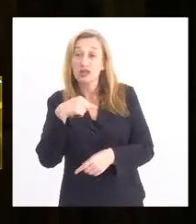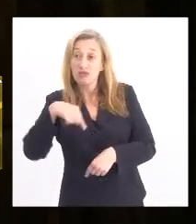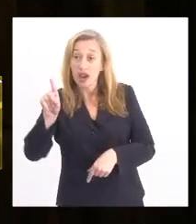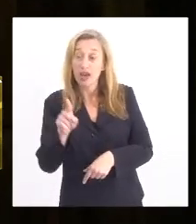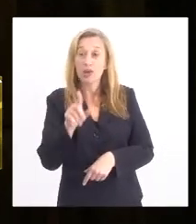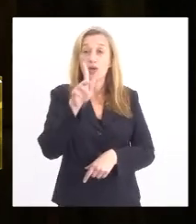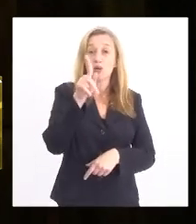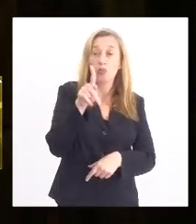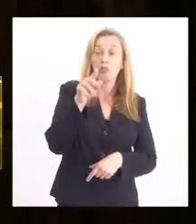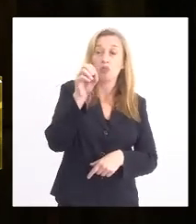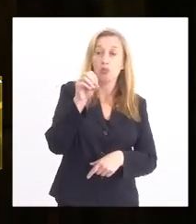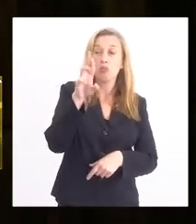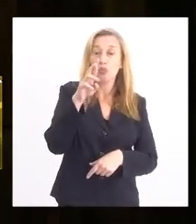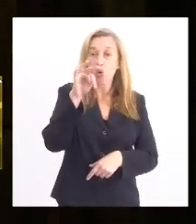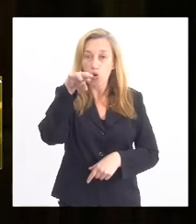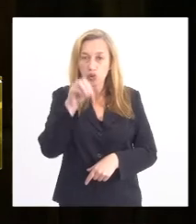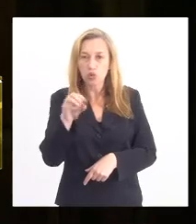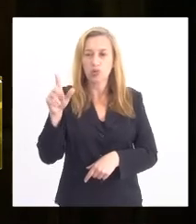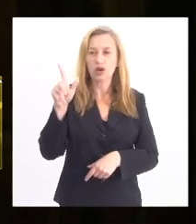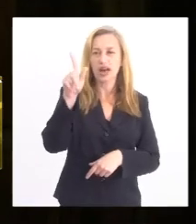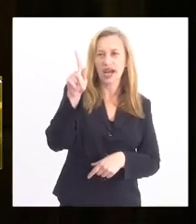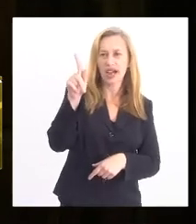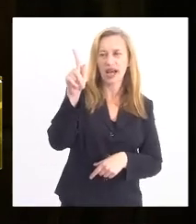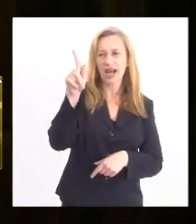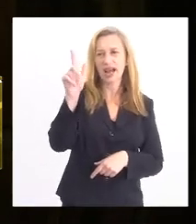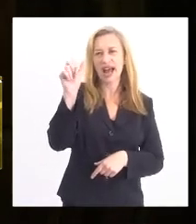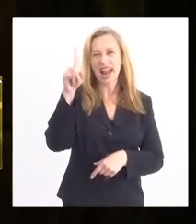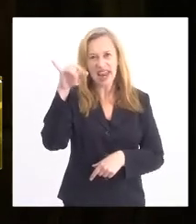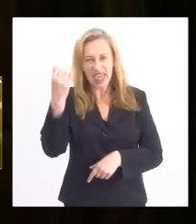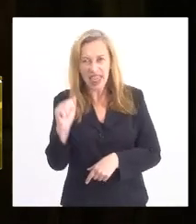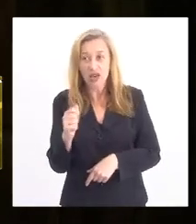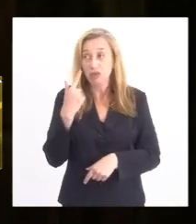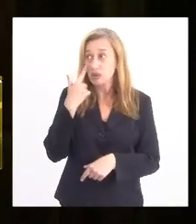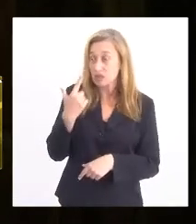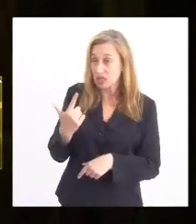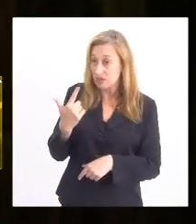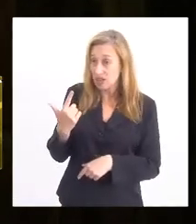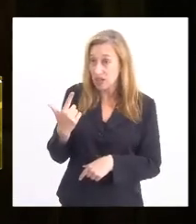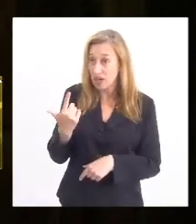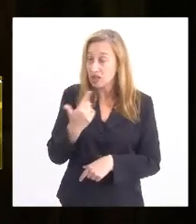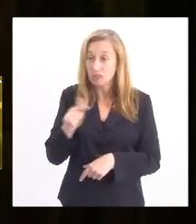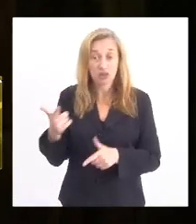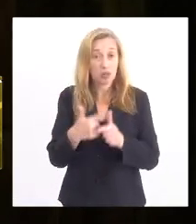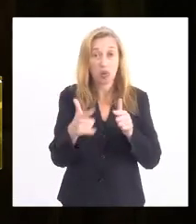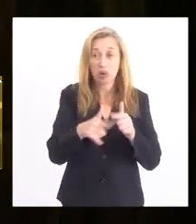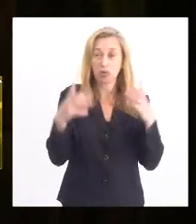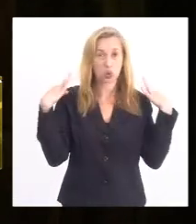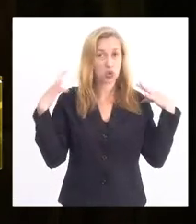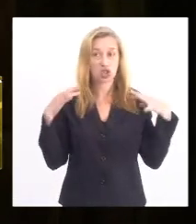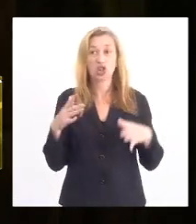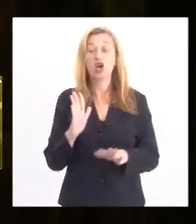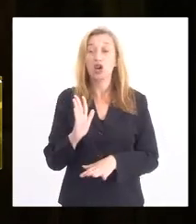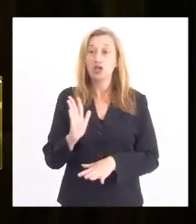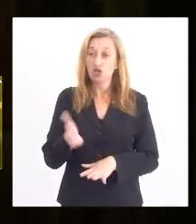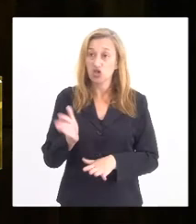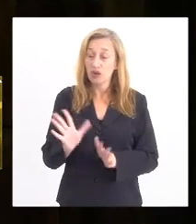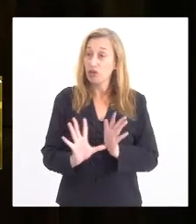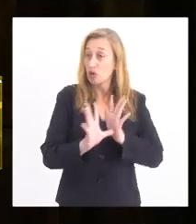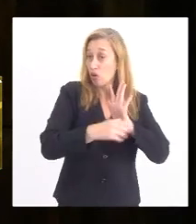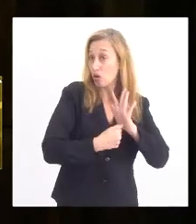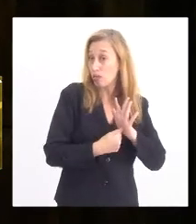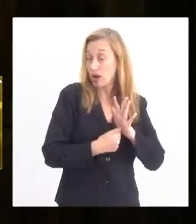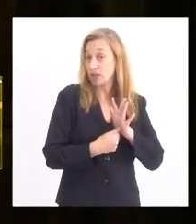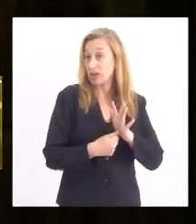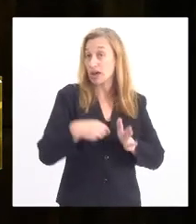Grosso do Sul você vai Jericoacoara no Ceará e Alter do Chão você praticamente não tem problema com turista eu mesmo já fui assaltado em